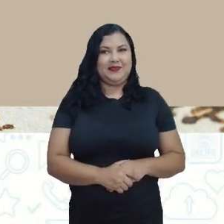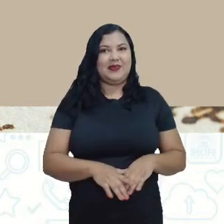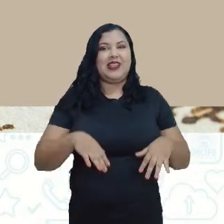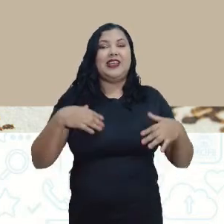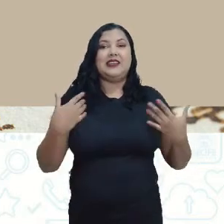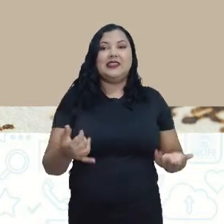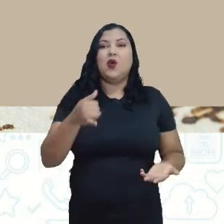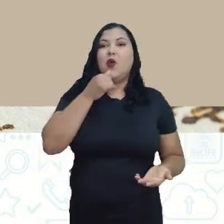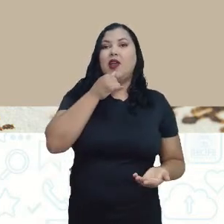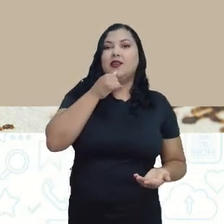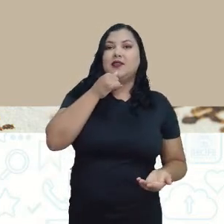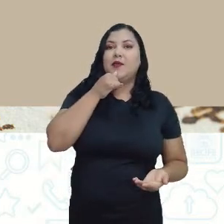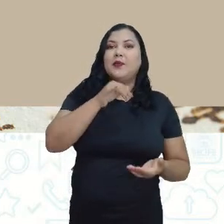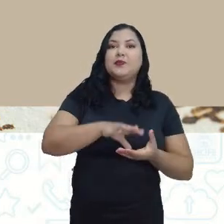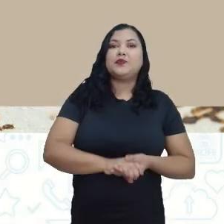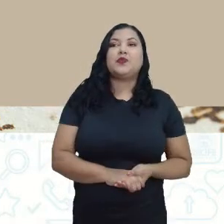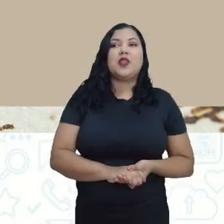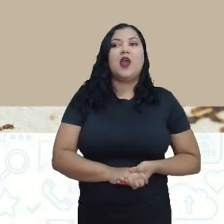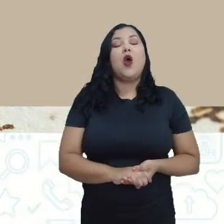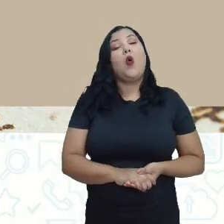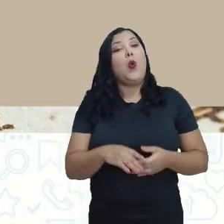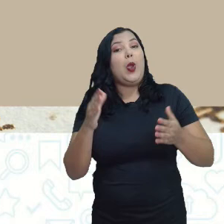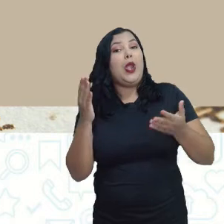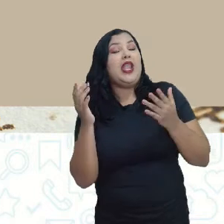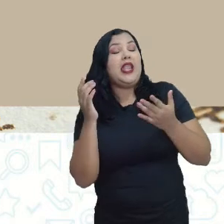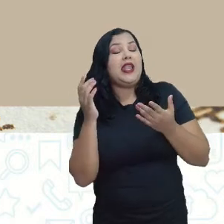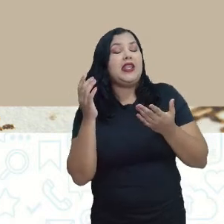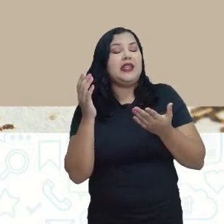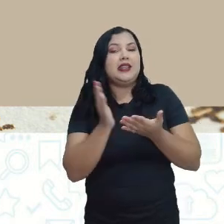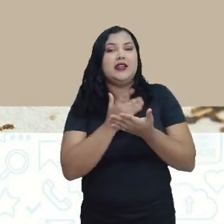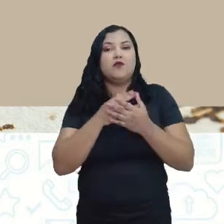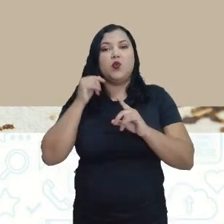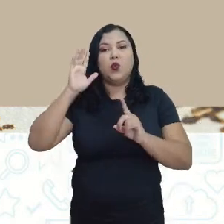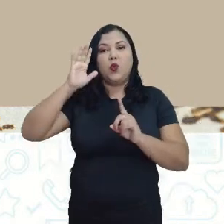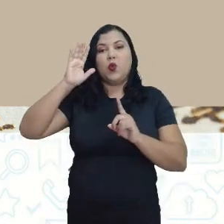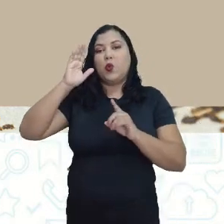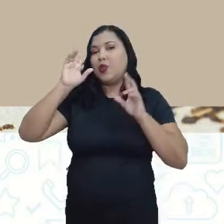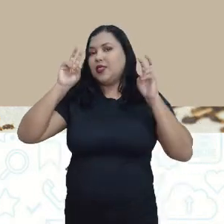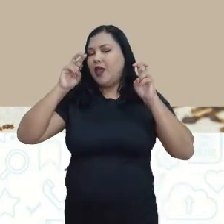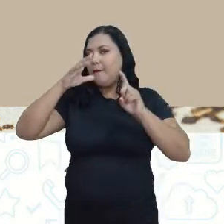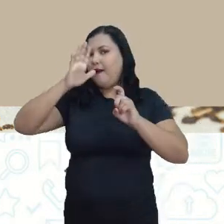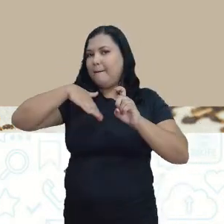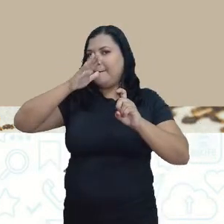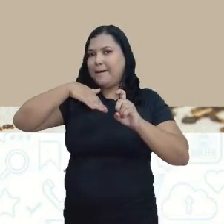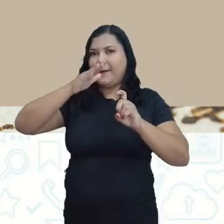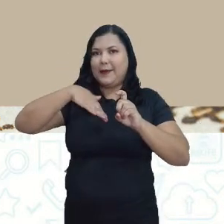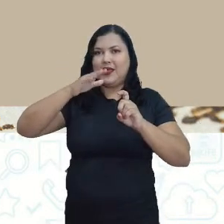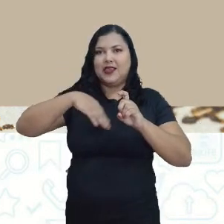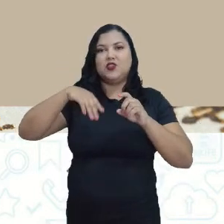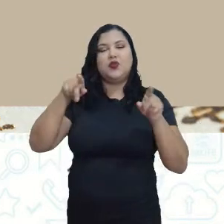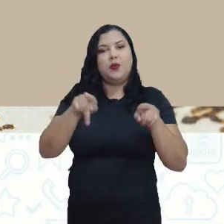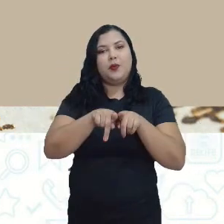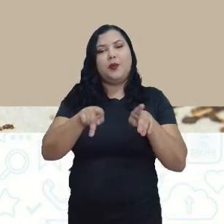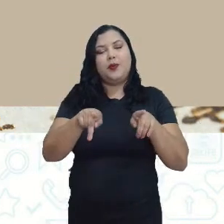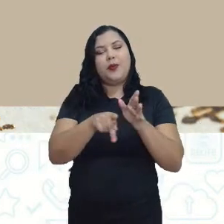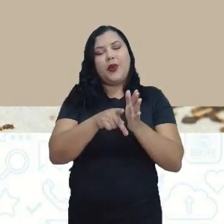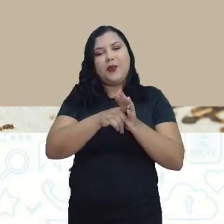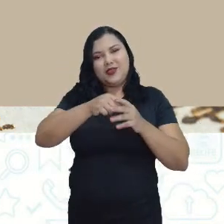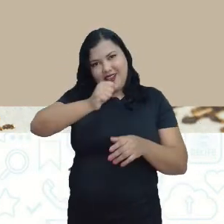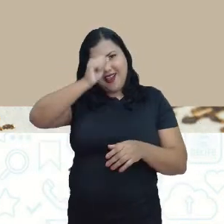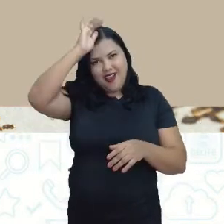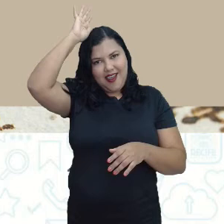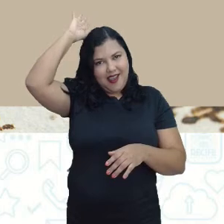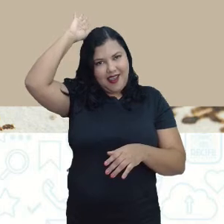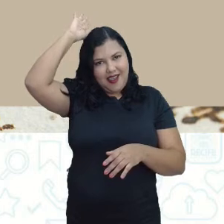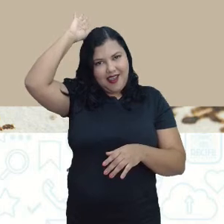Lies veio então apanhar-me para irmos à escola. No recreio, distribuí biscoitinhos doces para todo mundo. E então tivemos que voltar